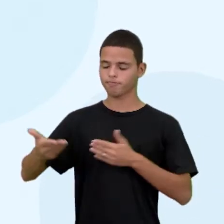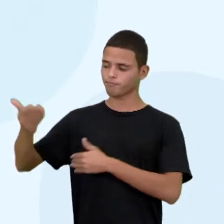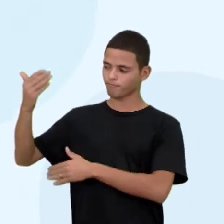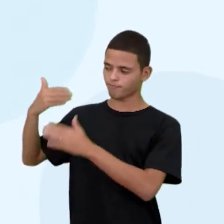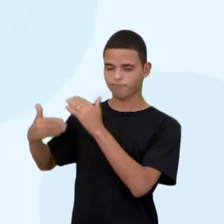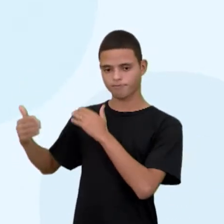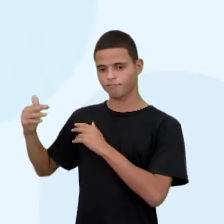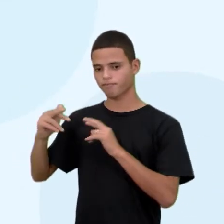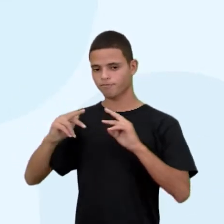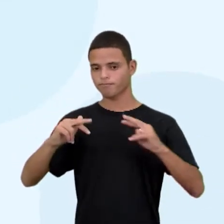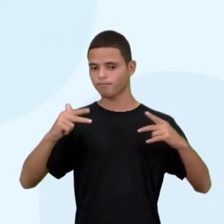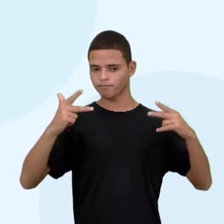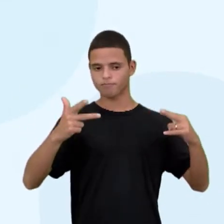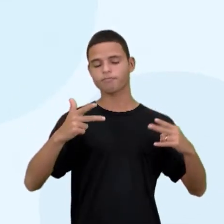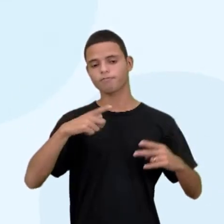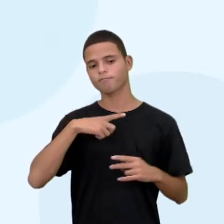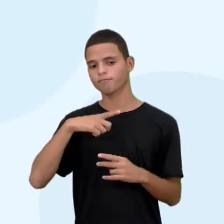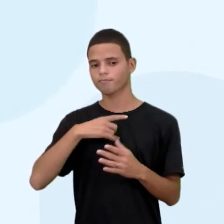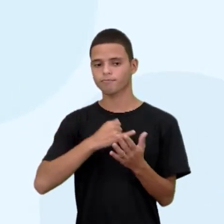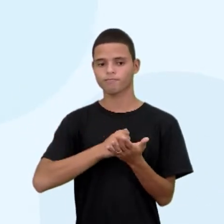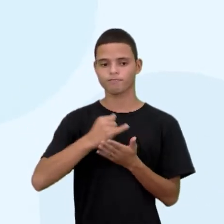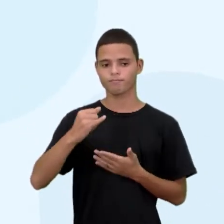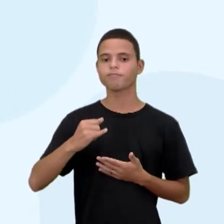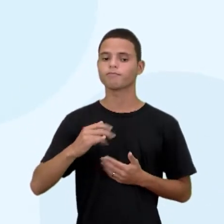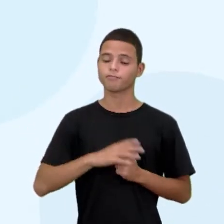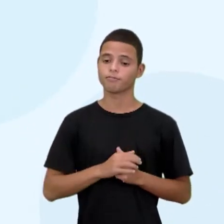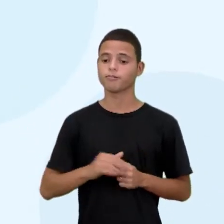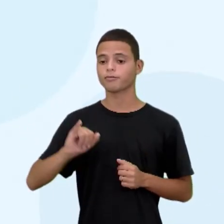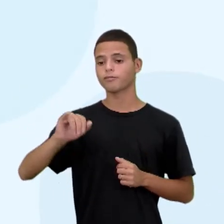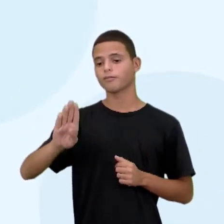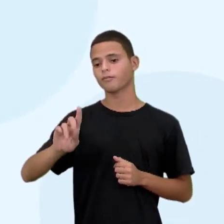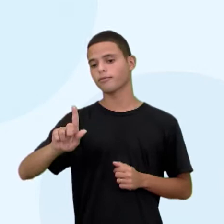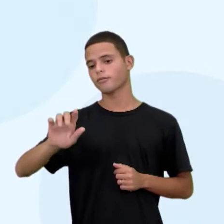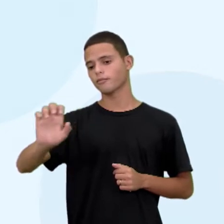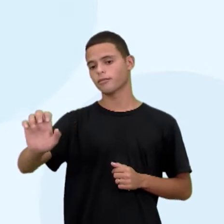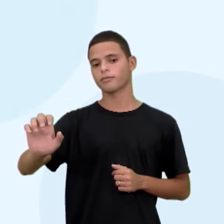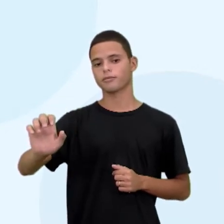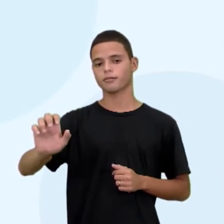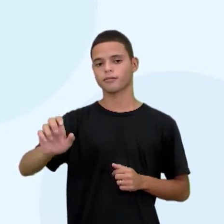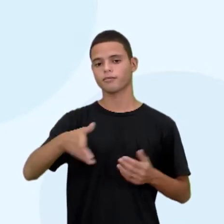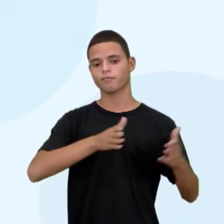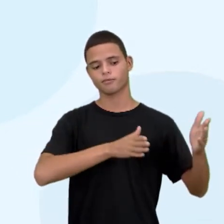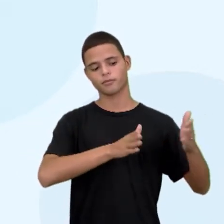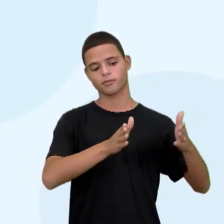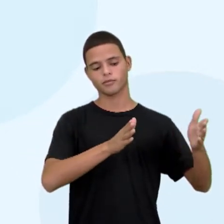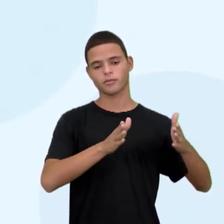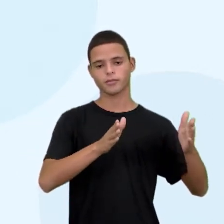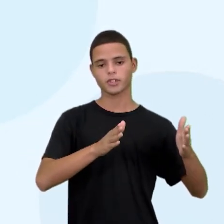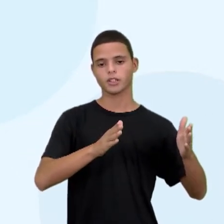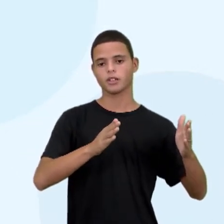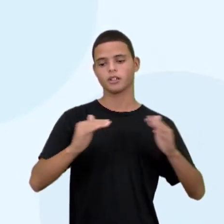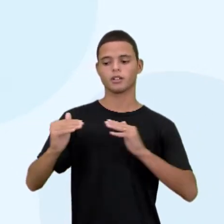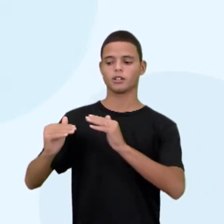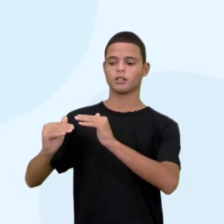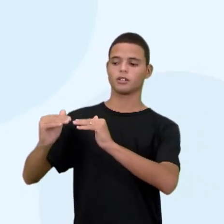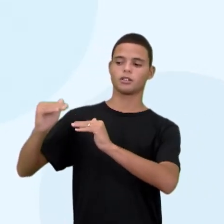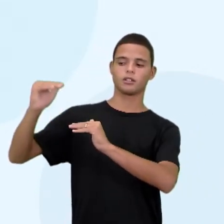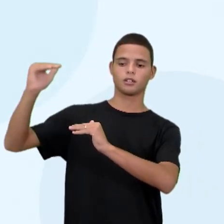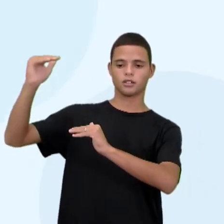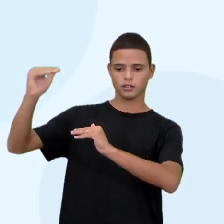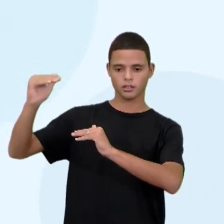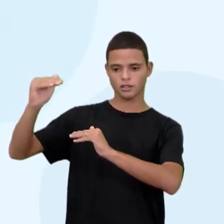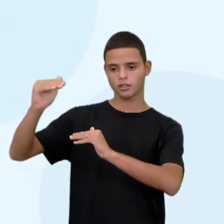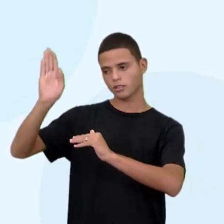esse link, né? Então tá lá, na introdução diz aí, ó, segundo o IBGE, o tempo médio do crescimento da população